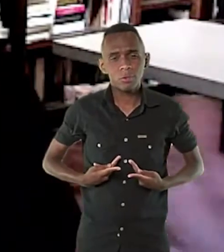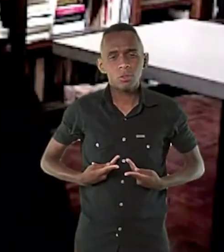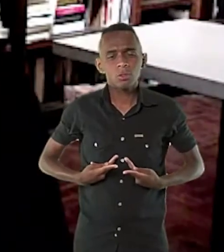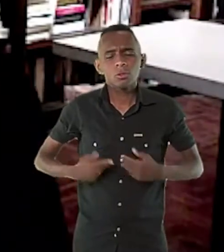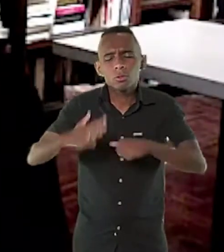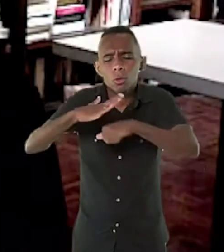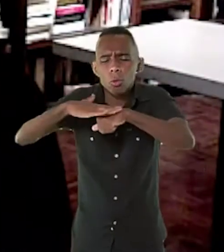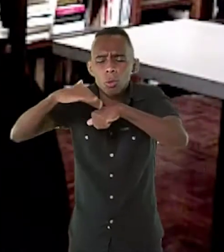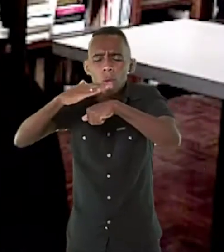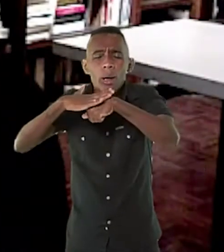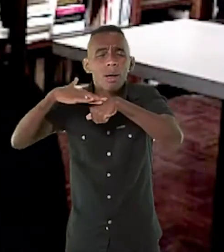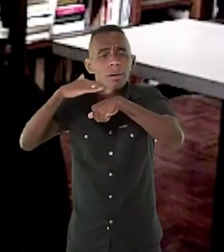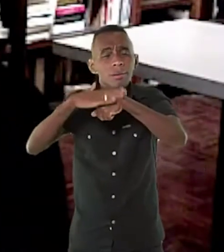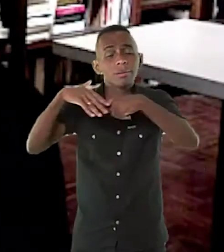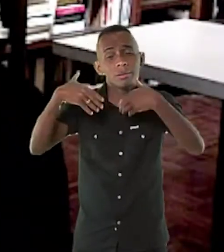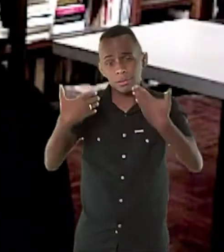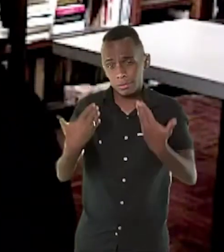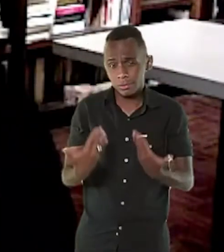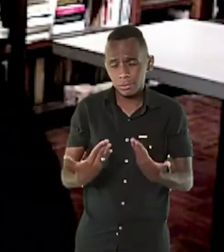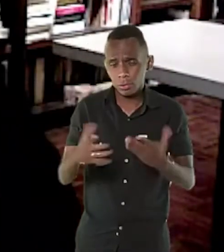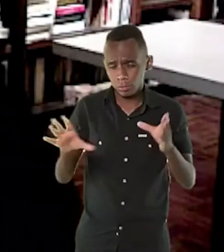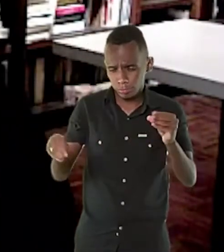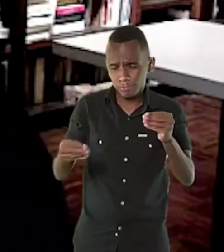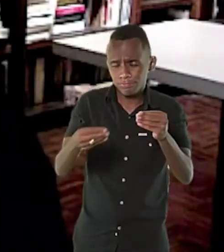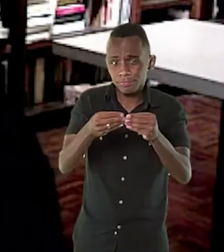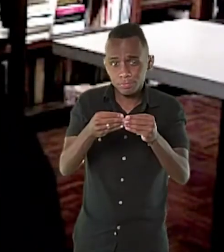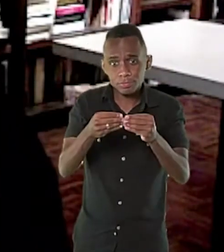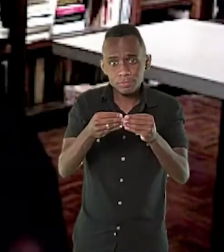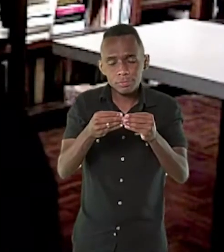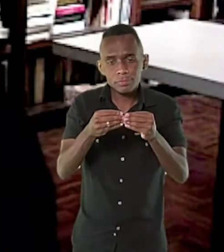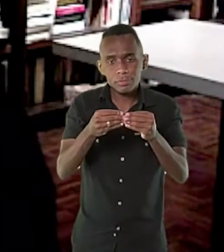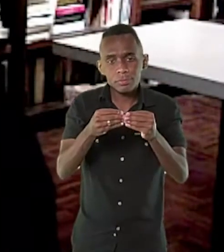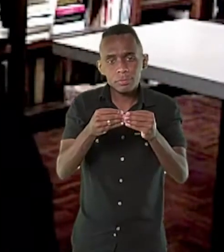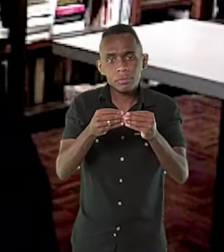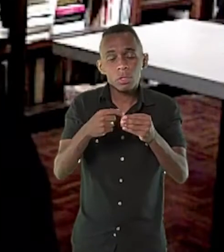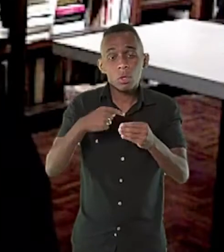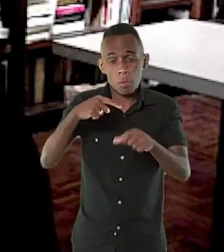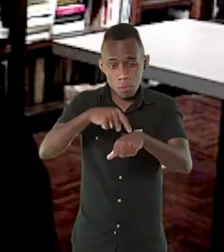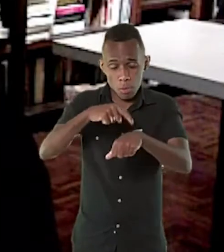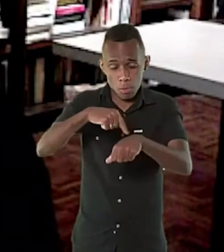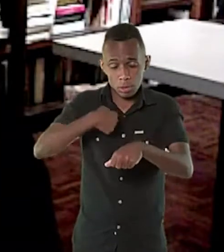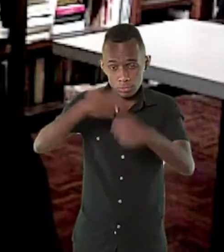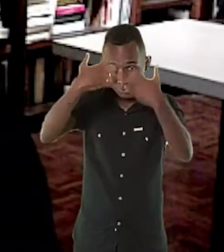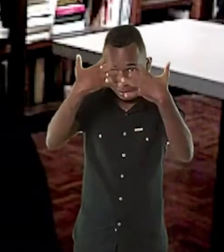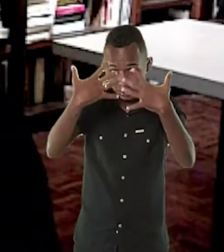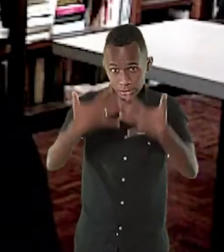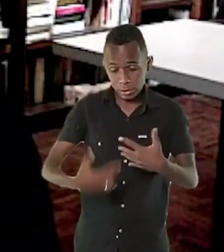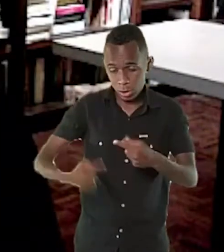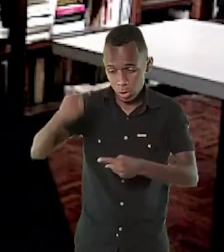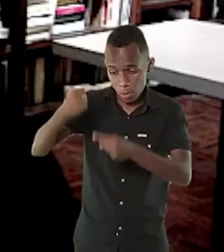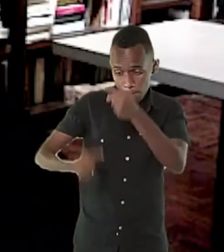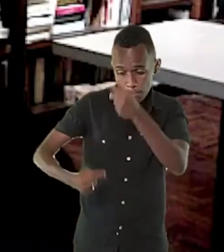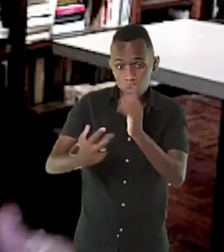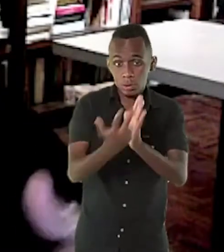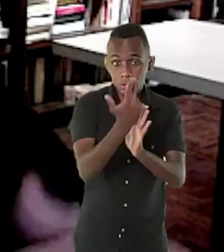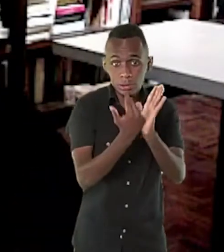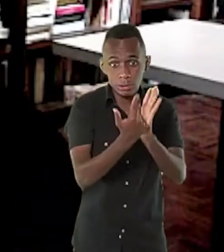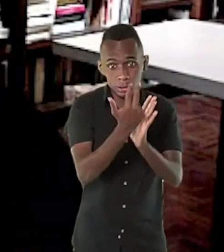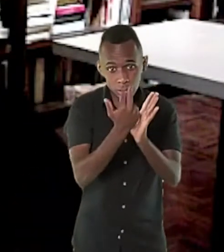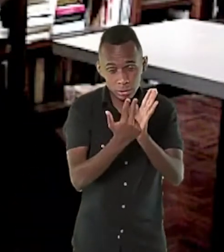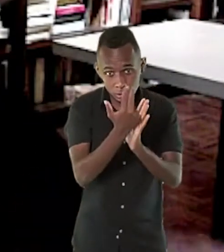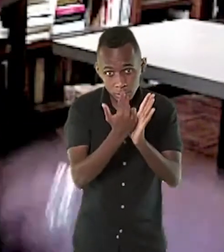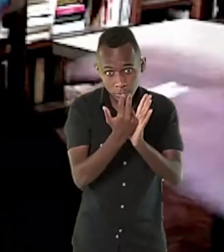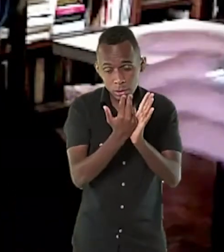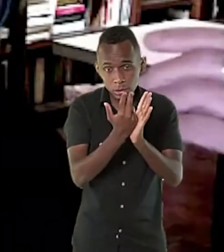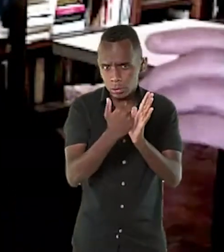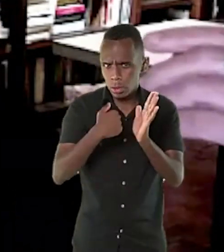afetos. Então, assim, resumindo, quando eu falo em políticas de imagem no livro, eu